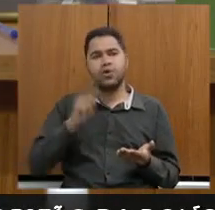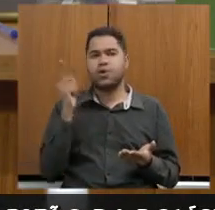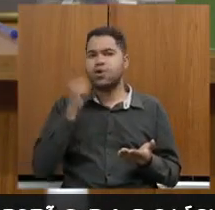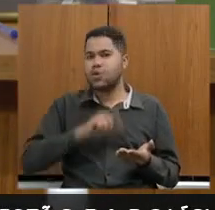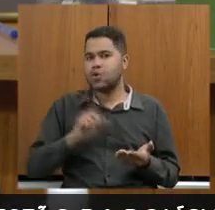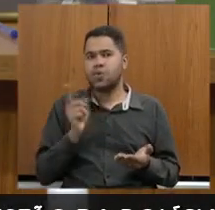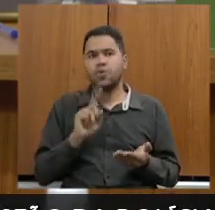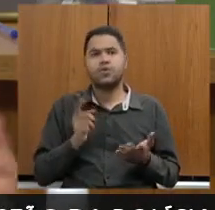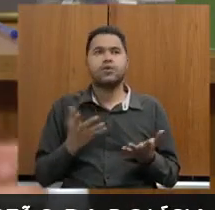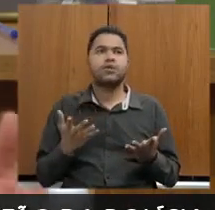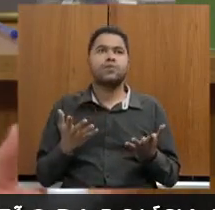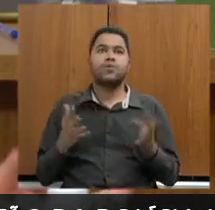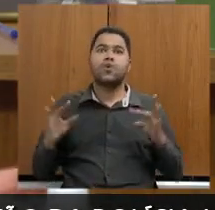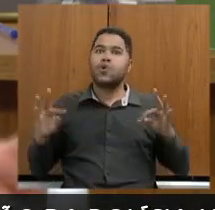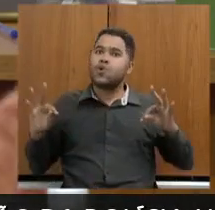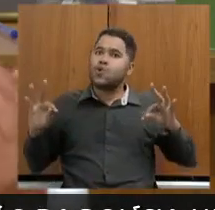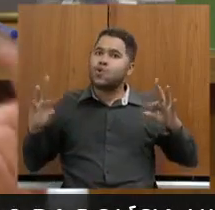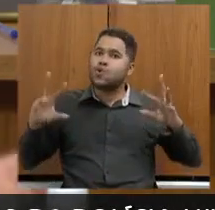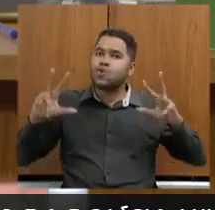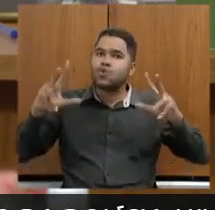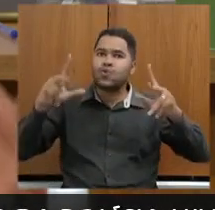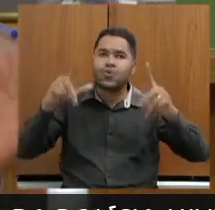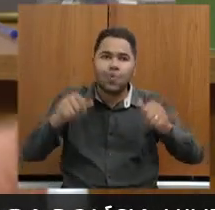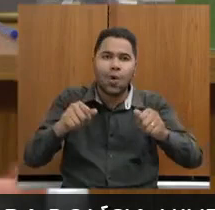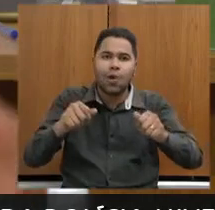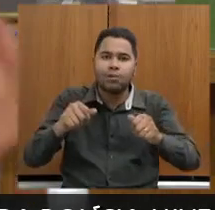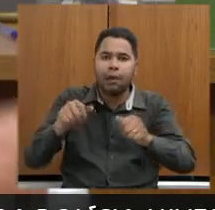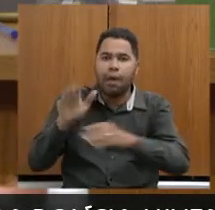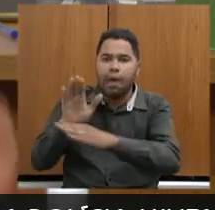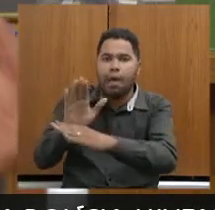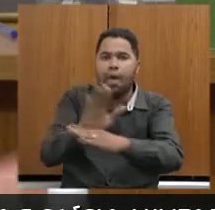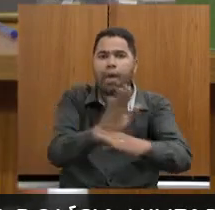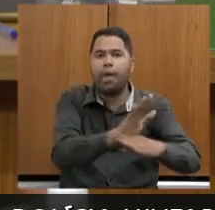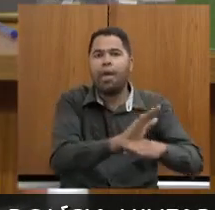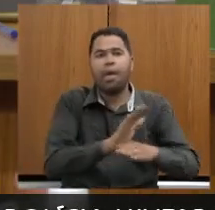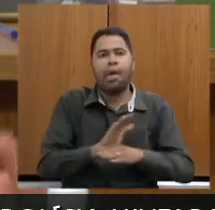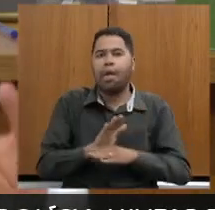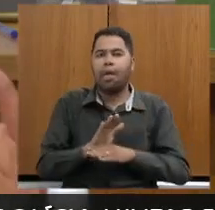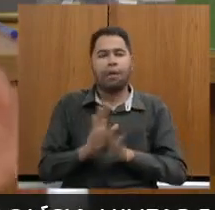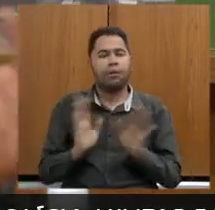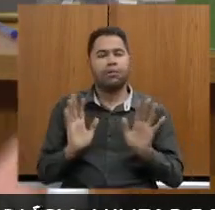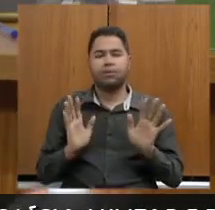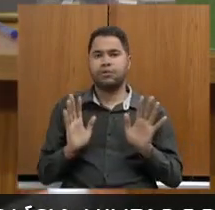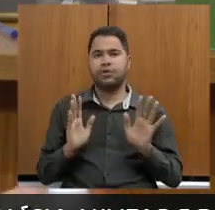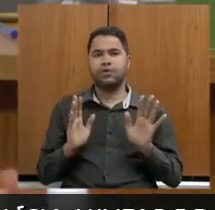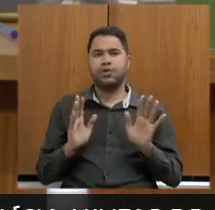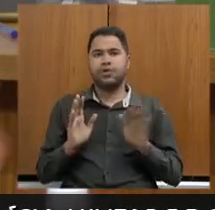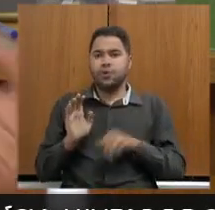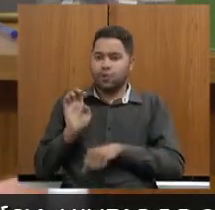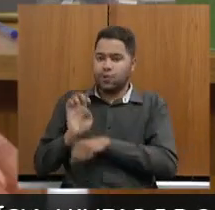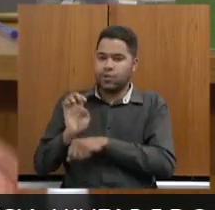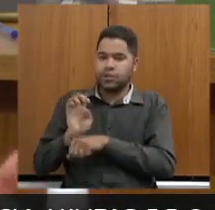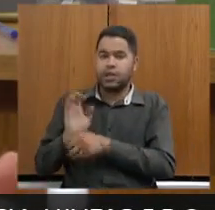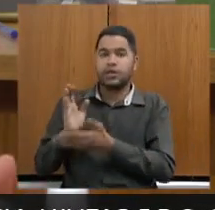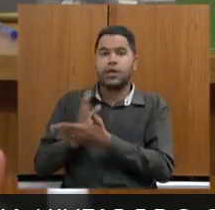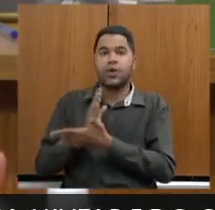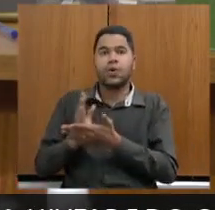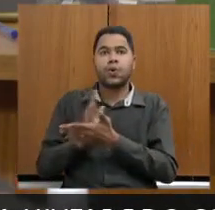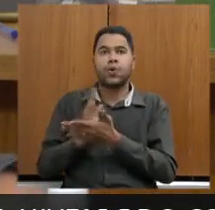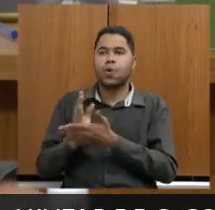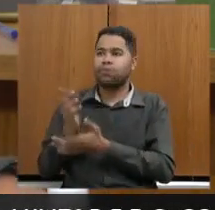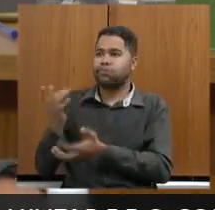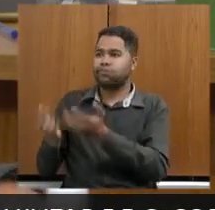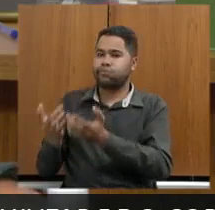conseguimos atender todas as ocorrências de incêndio Florestal mesmo tempo o estado inteiro em alguns